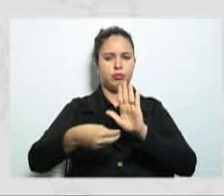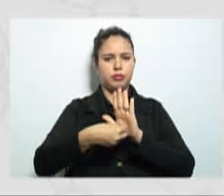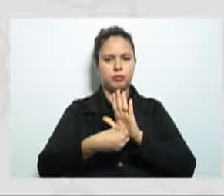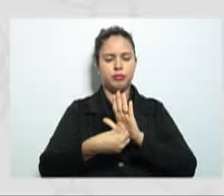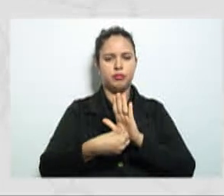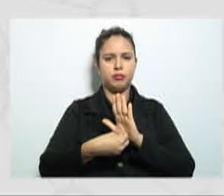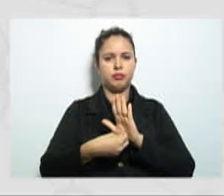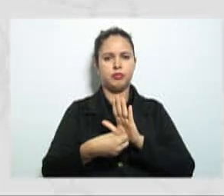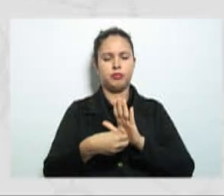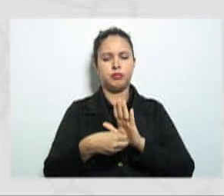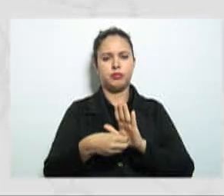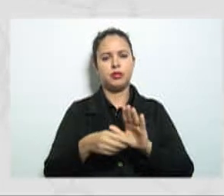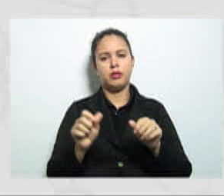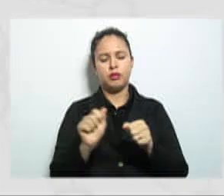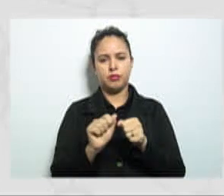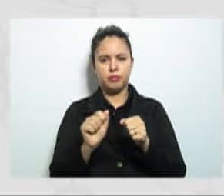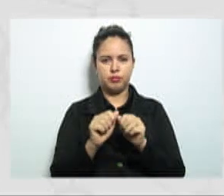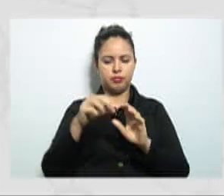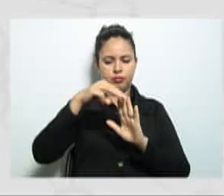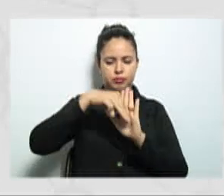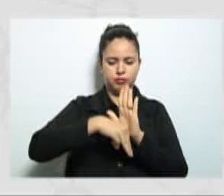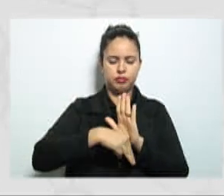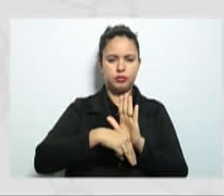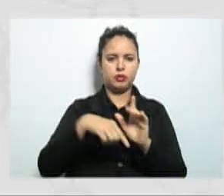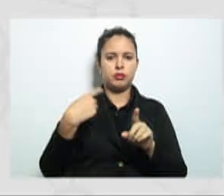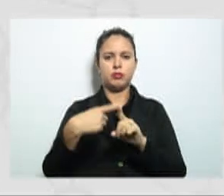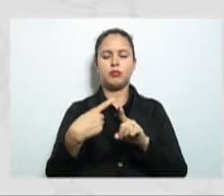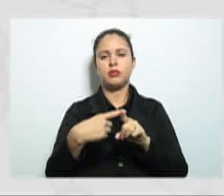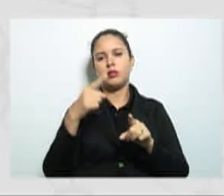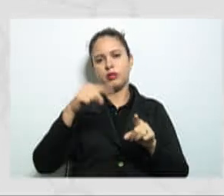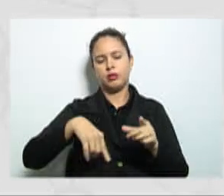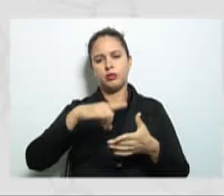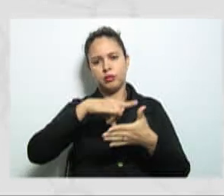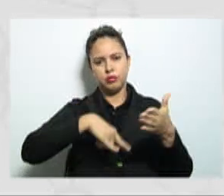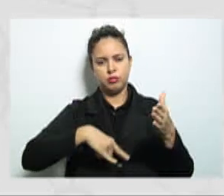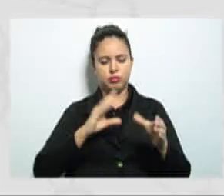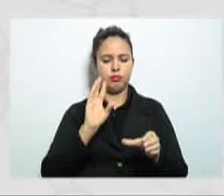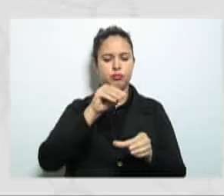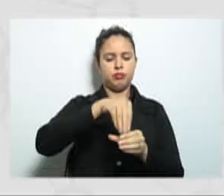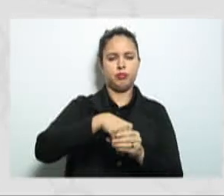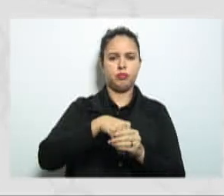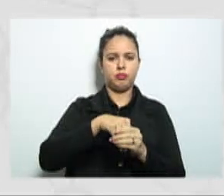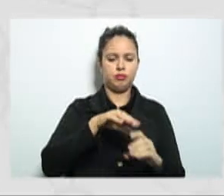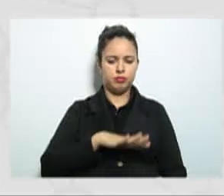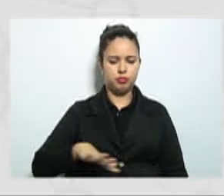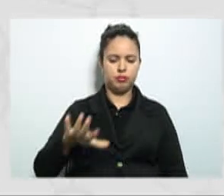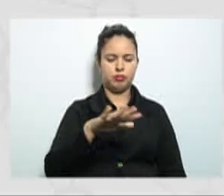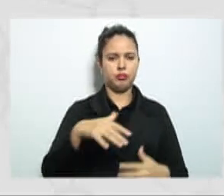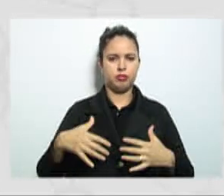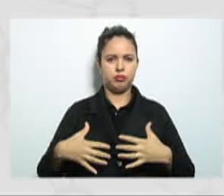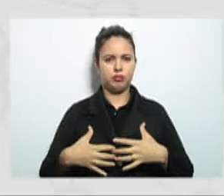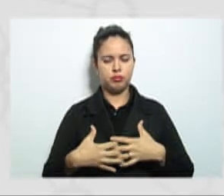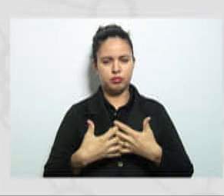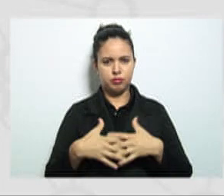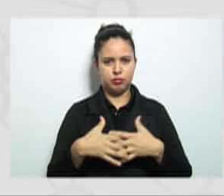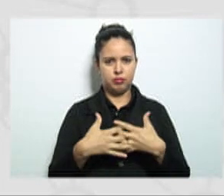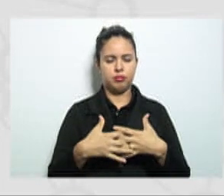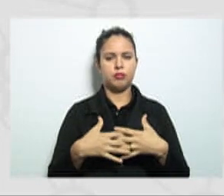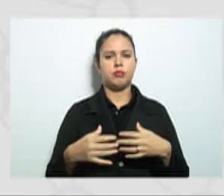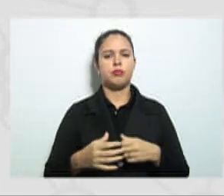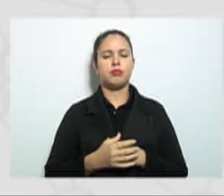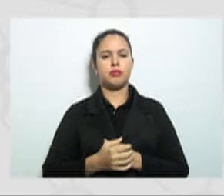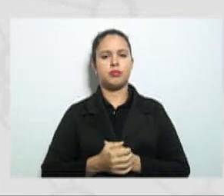Porque é um documento interno, ele precisou comunicar-se apenas internamente. Este documento não teria que sair aqui da instituição